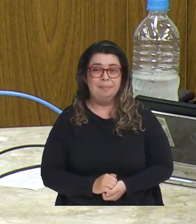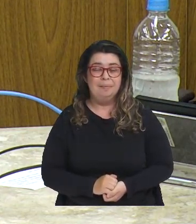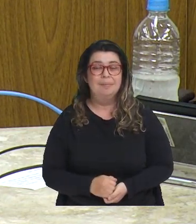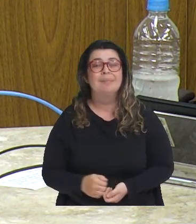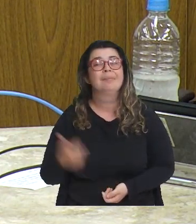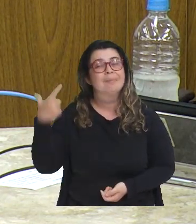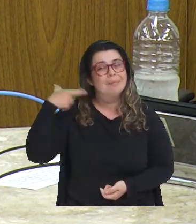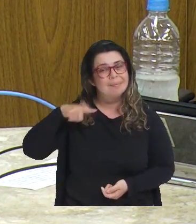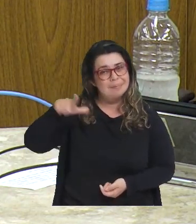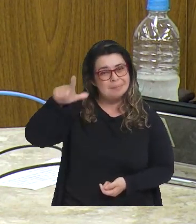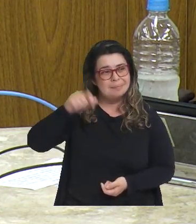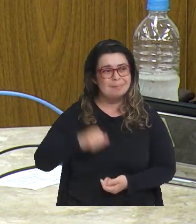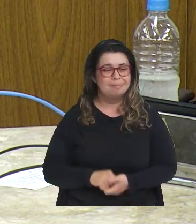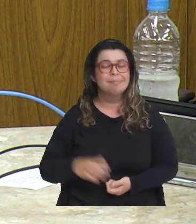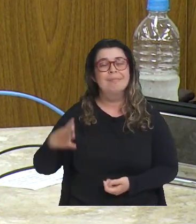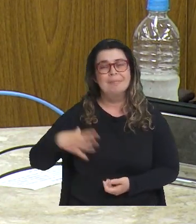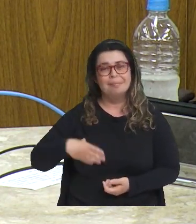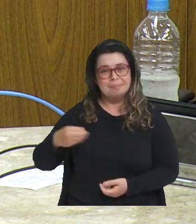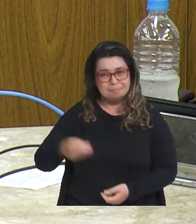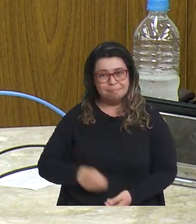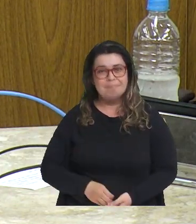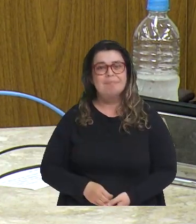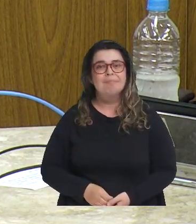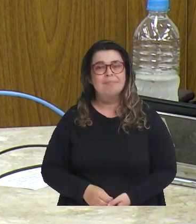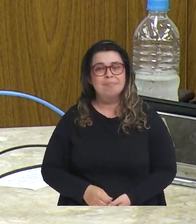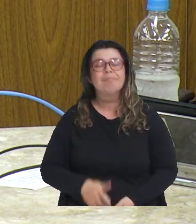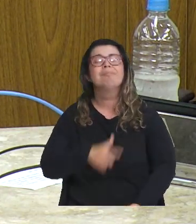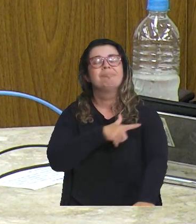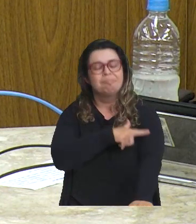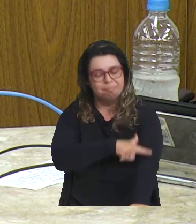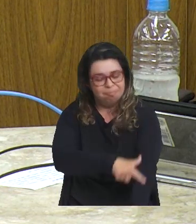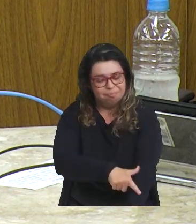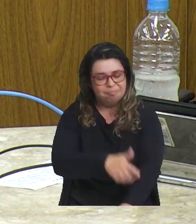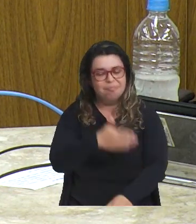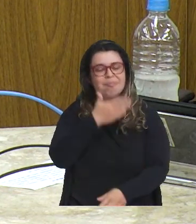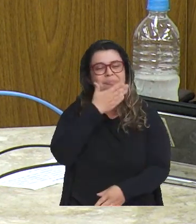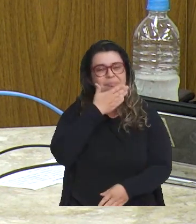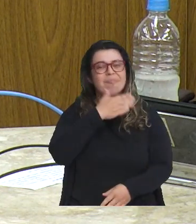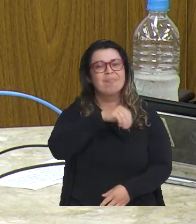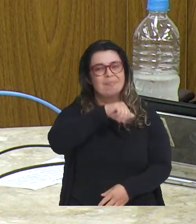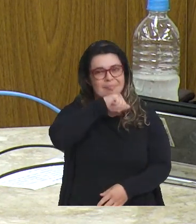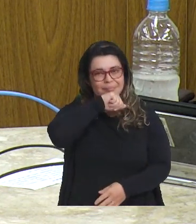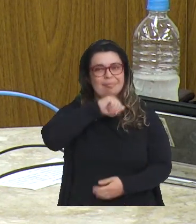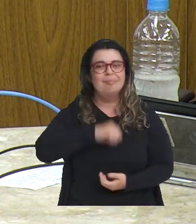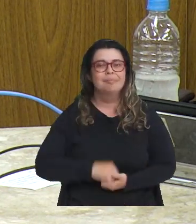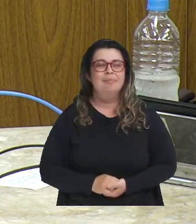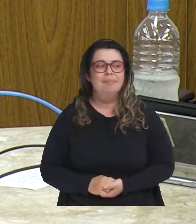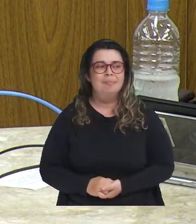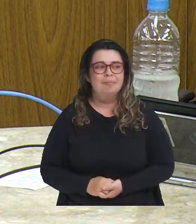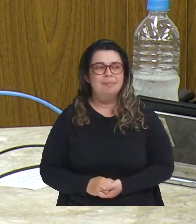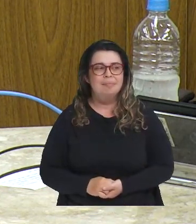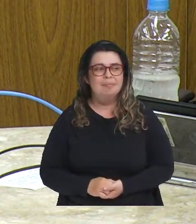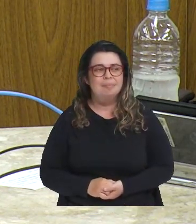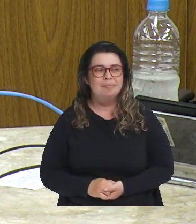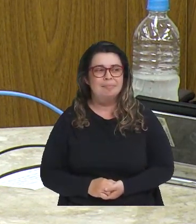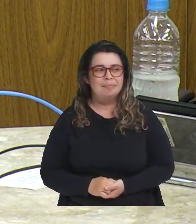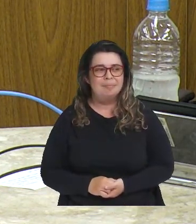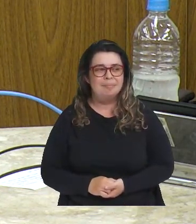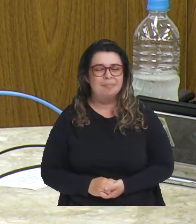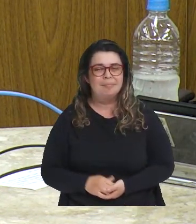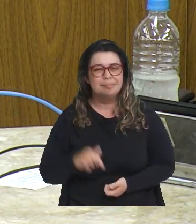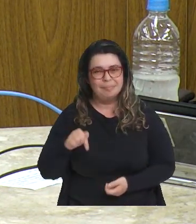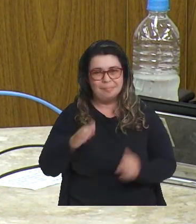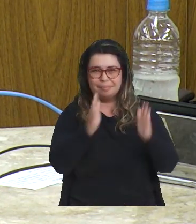batalha. E, filhos, honrem mesmo seus pais, honrem mesmo seus pais, tá? E eu quero estender esse